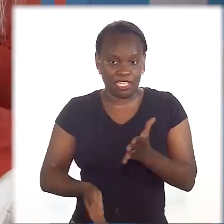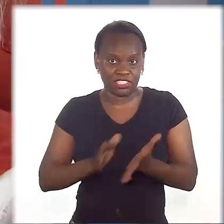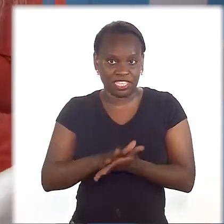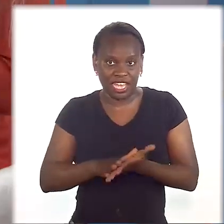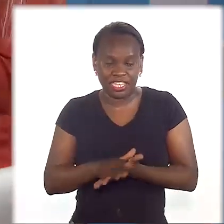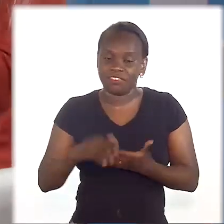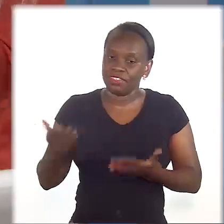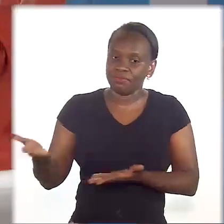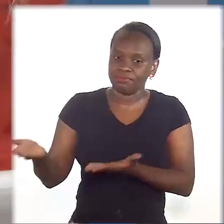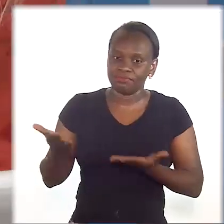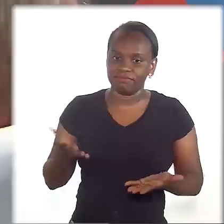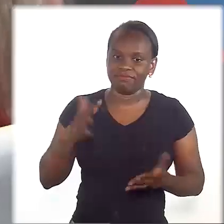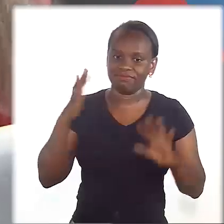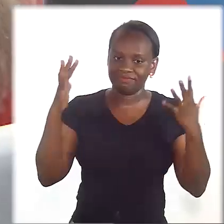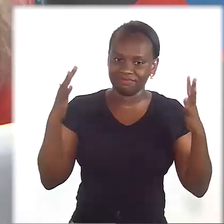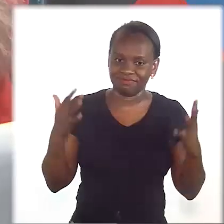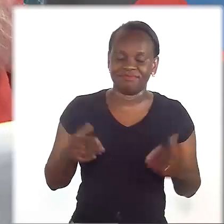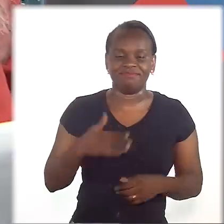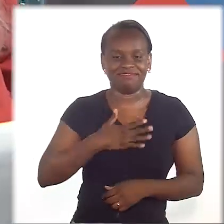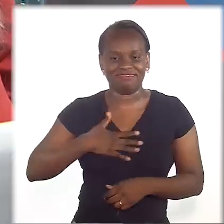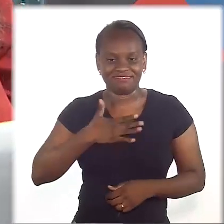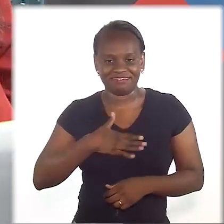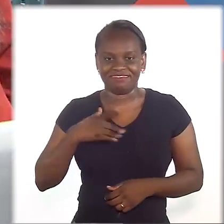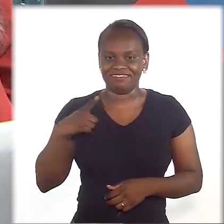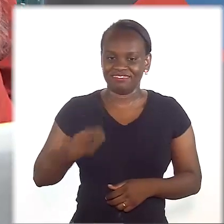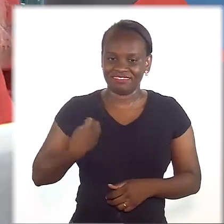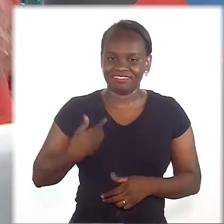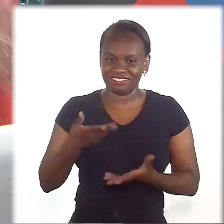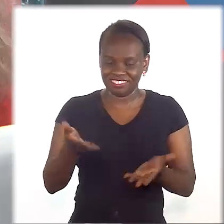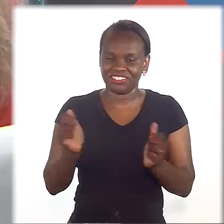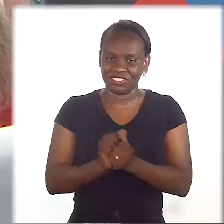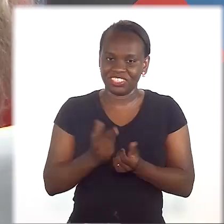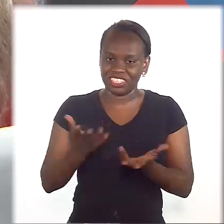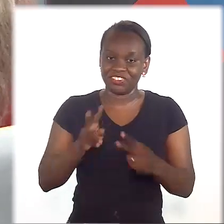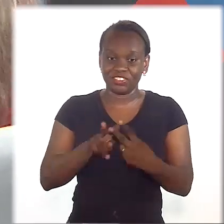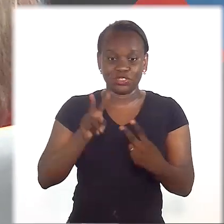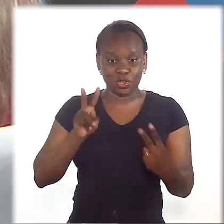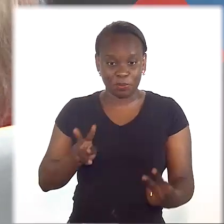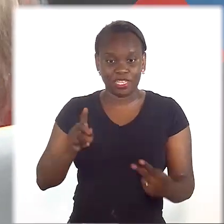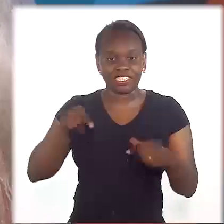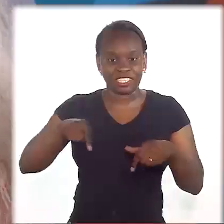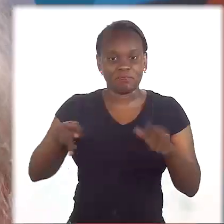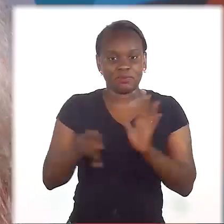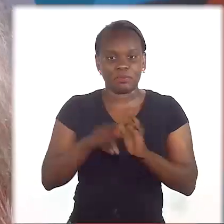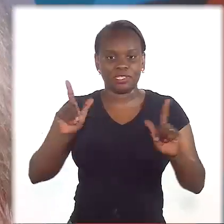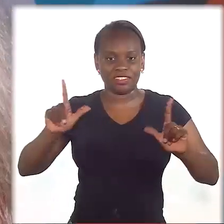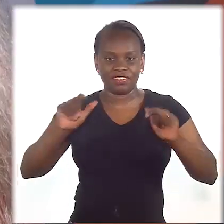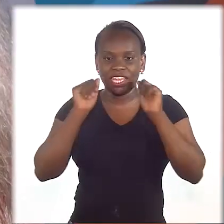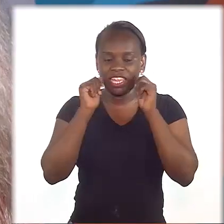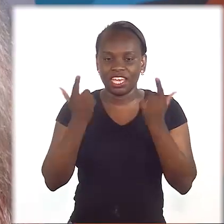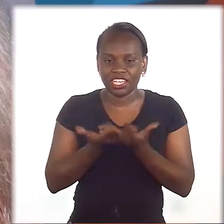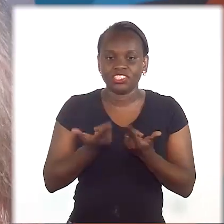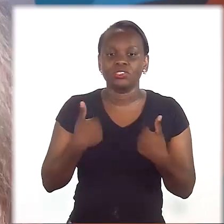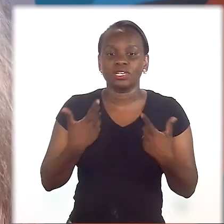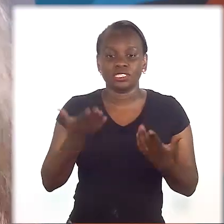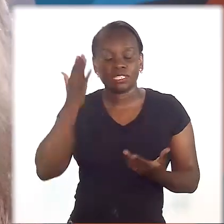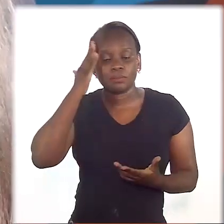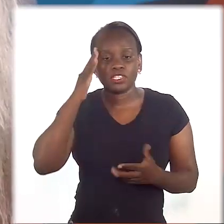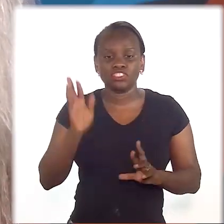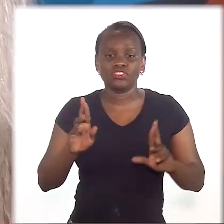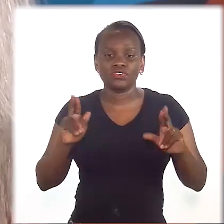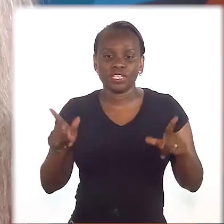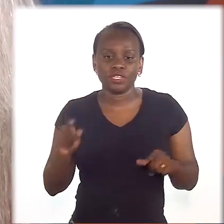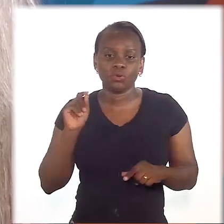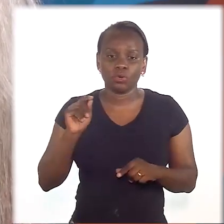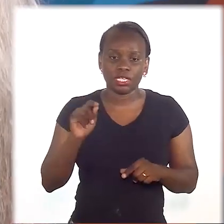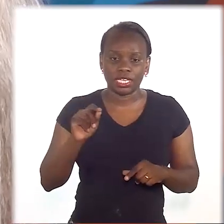de tempo, vamos saudar o Paulo. Olá, Paulo, que alegria ter você aqui virtualmente nos estúdios da TV Alerj. E eu queria saber